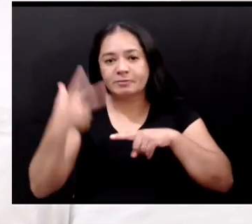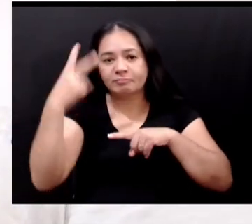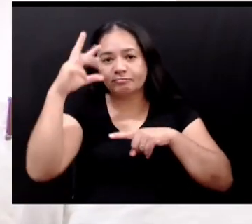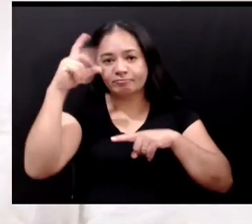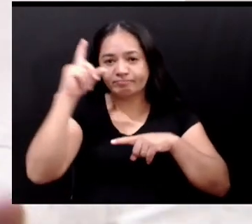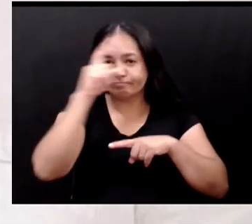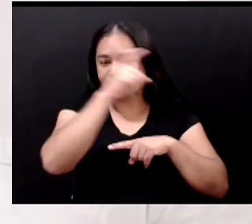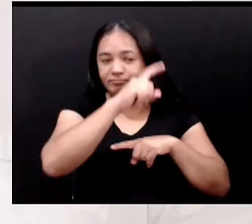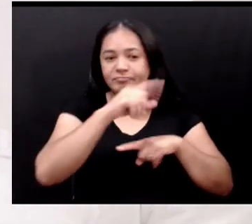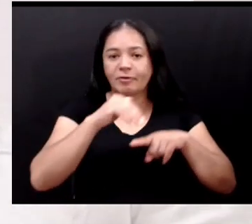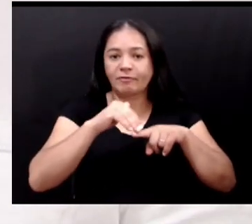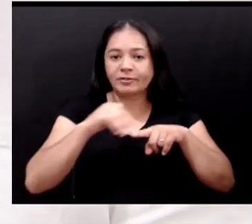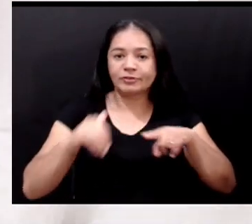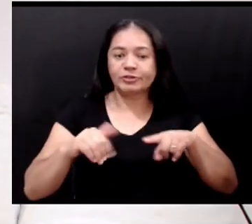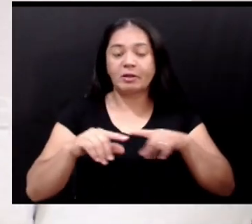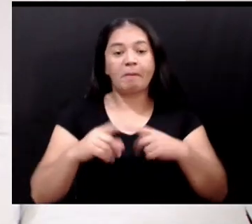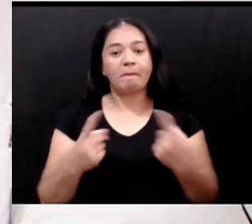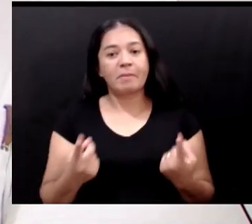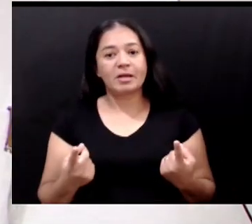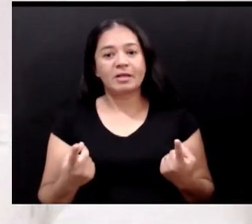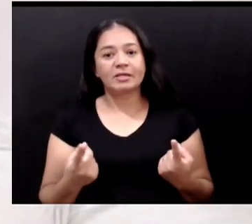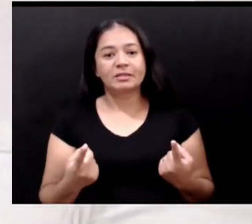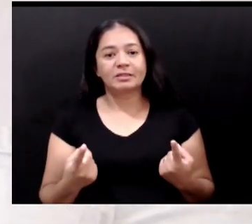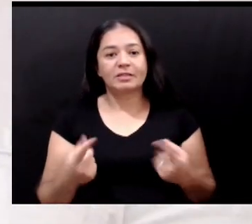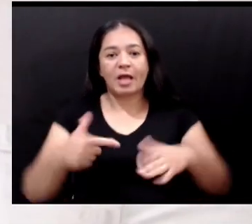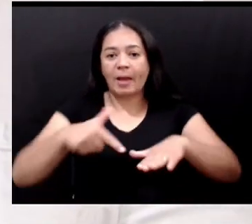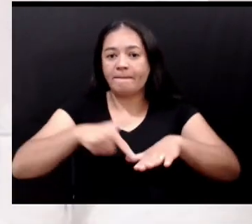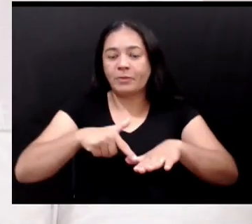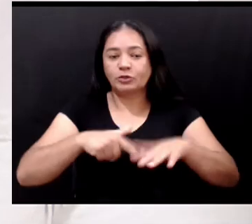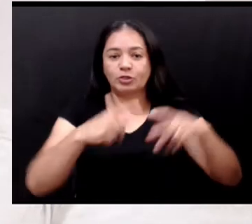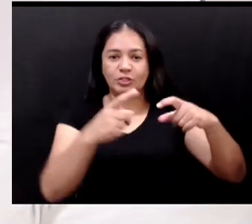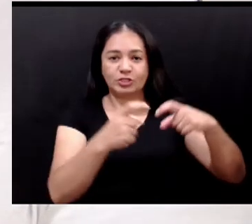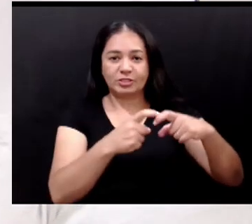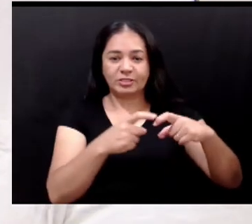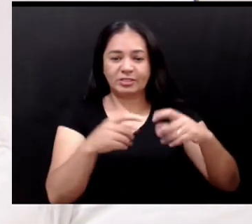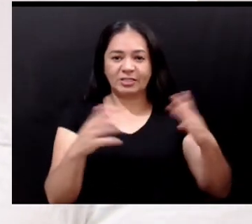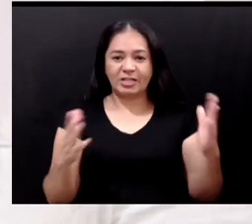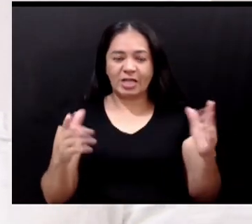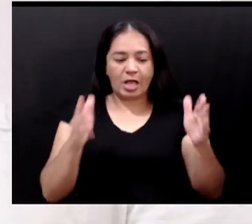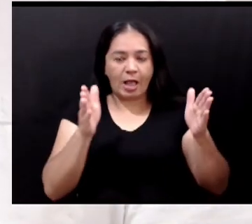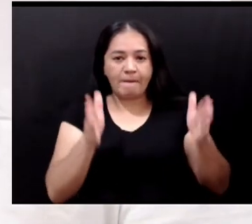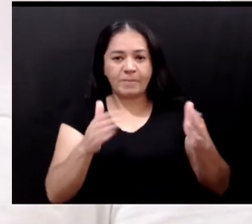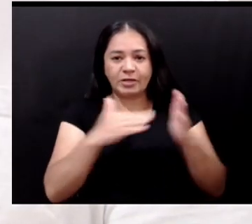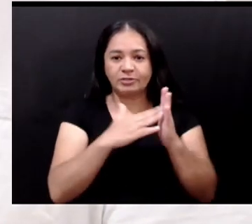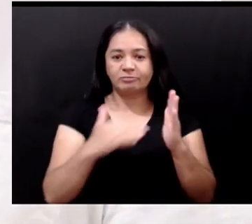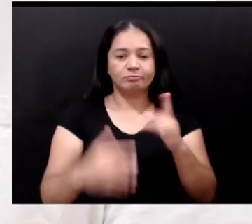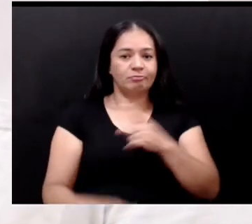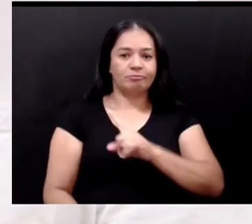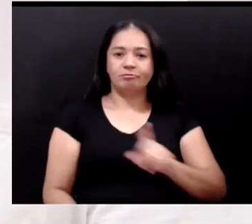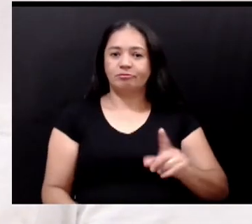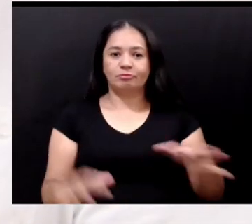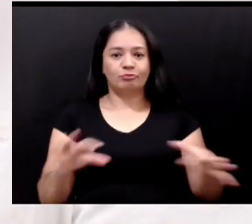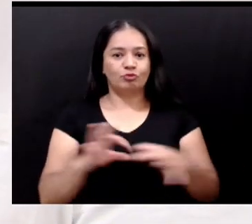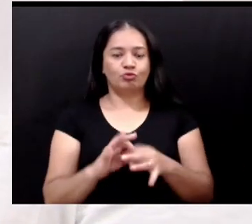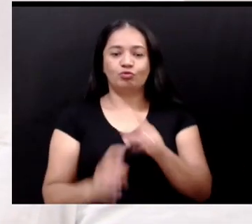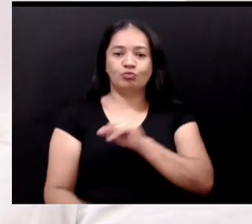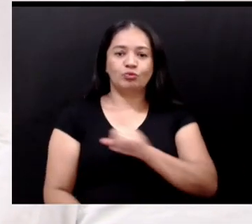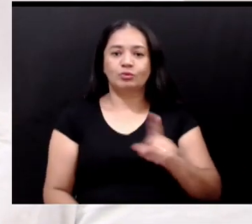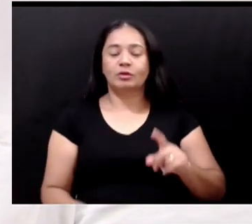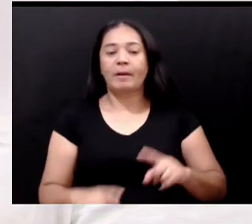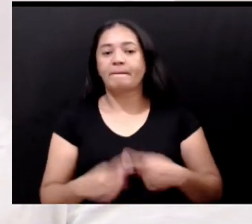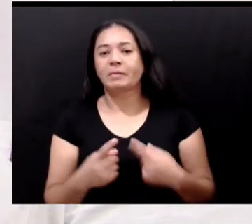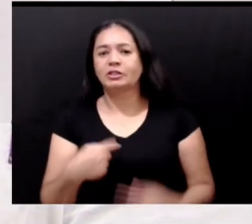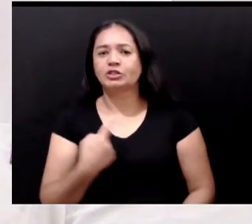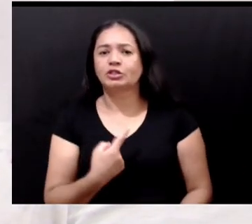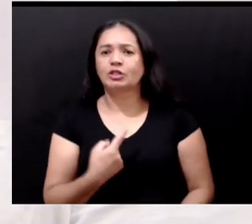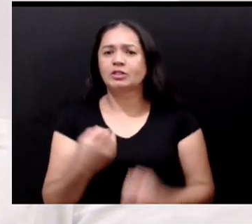mas geralmente a podologia clínica não engloba essa parte do embelezamento. E quando a gente fala de curso, ele